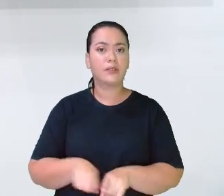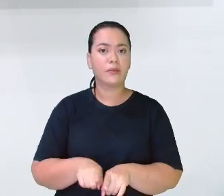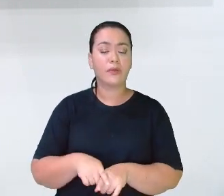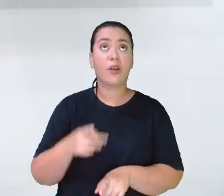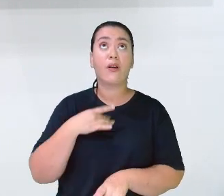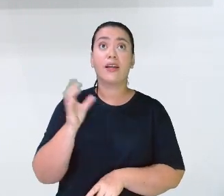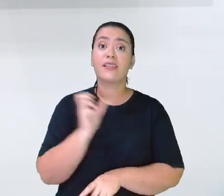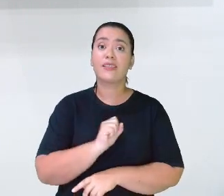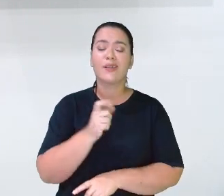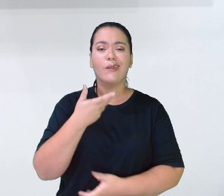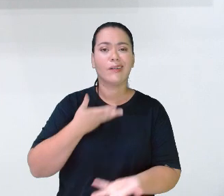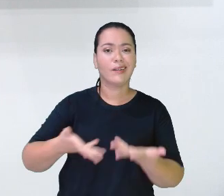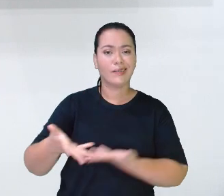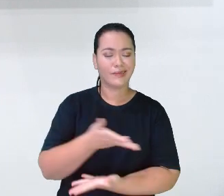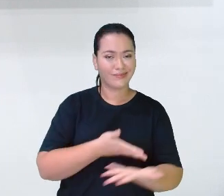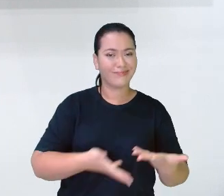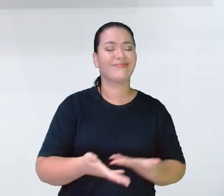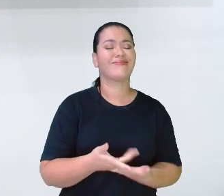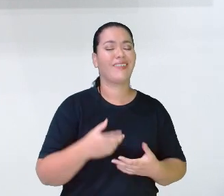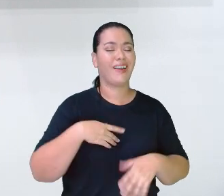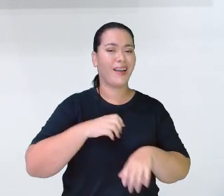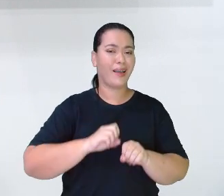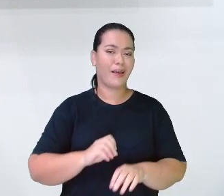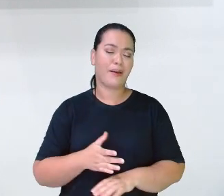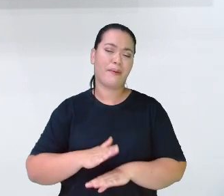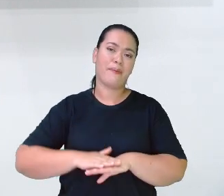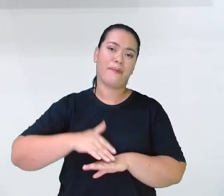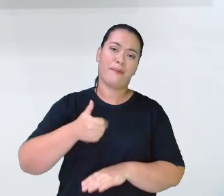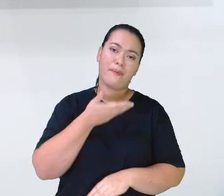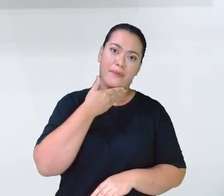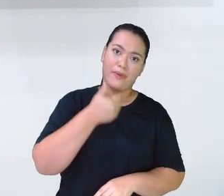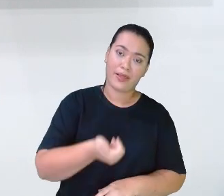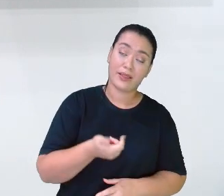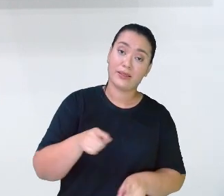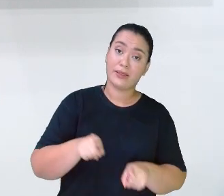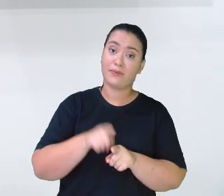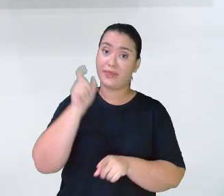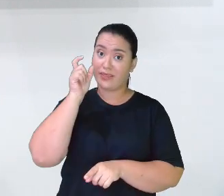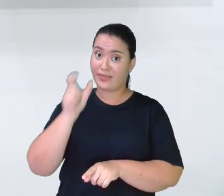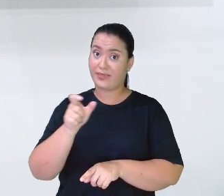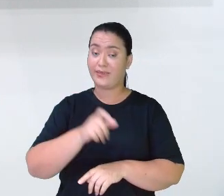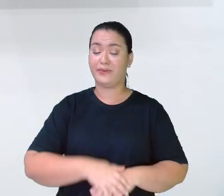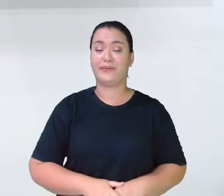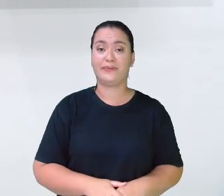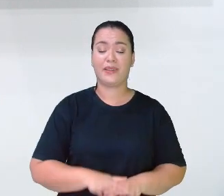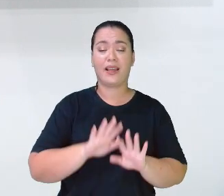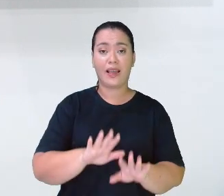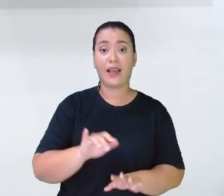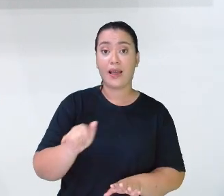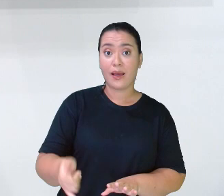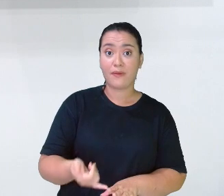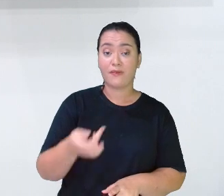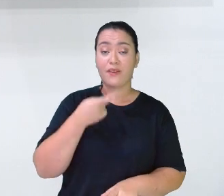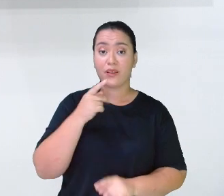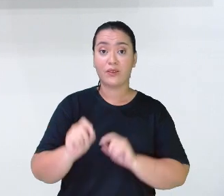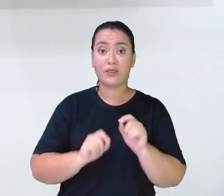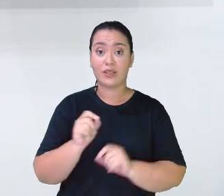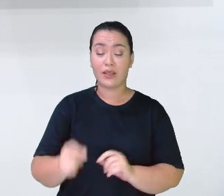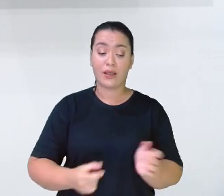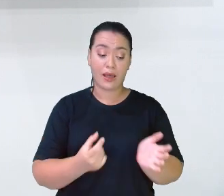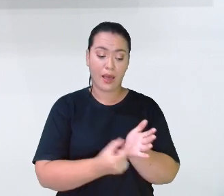fazem perguntas, porque a aula fica bem mais rica, bem mais interessante. Aproveitando que eu estou falando